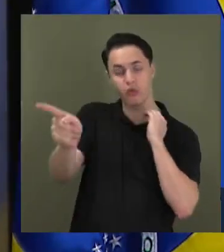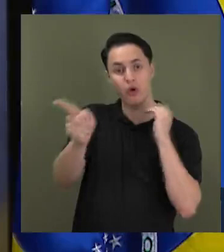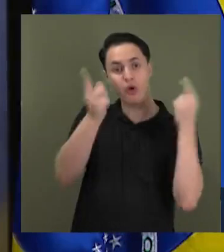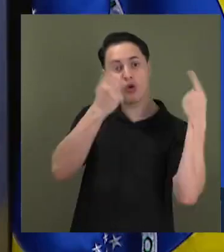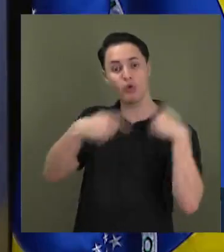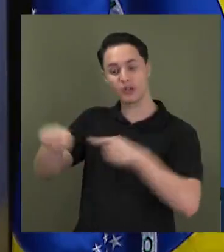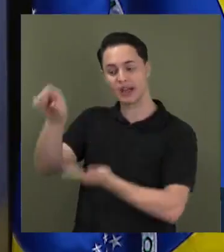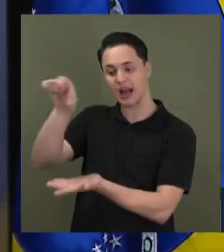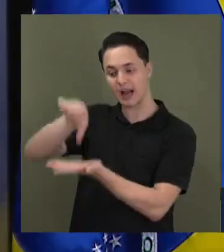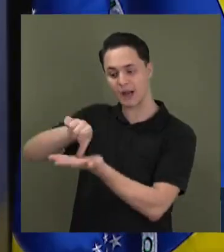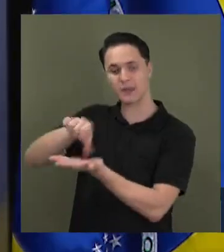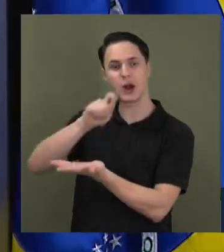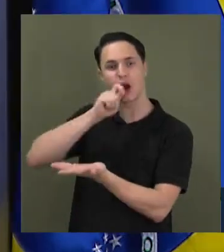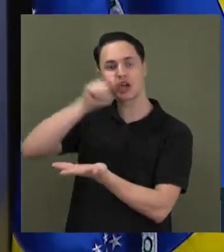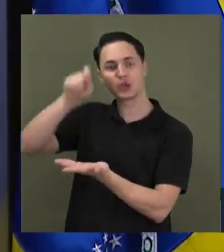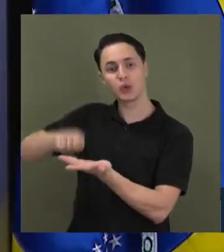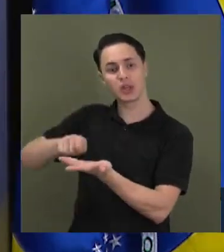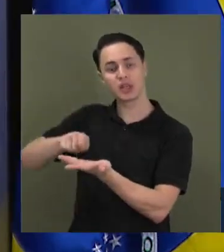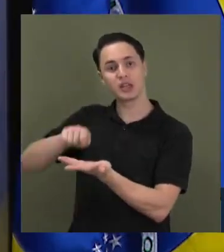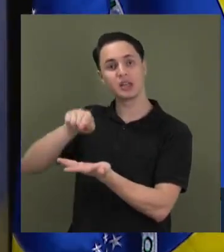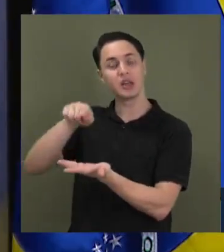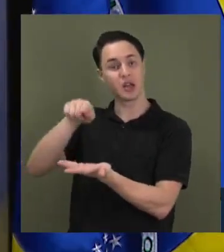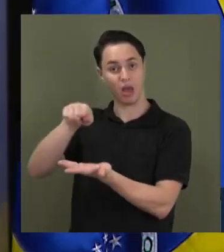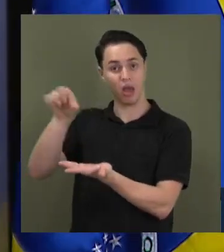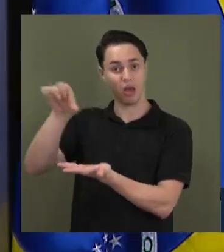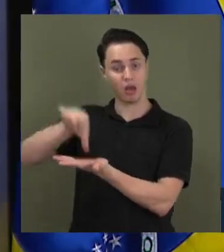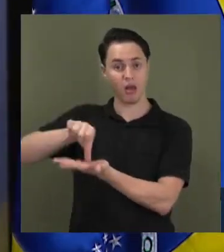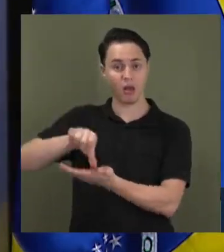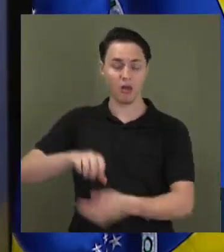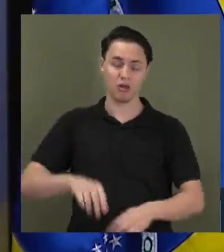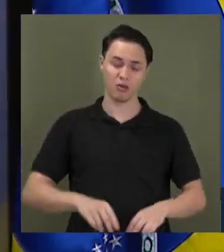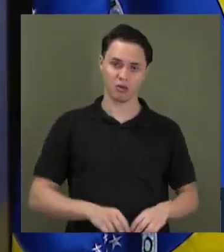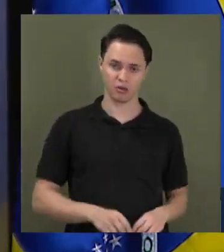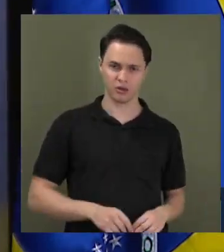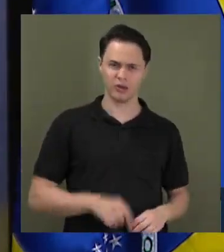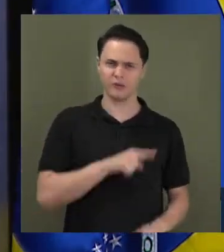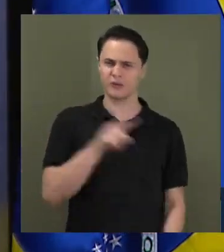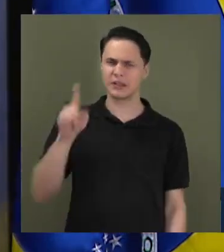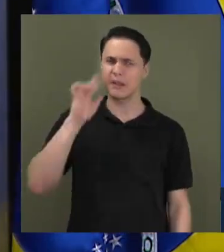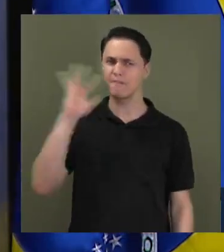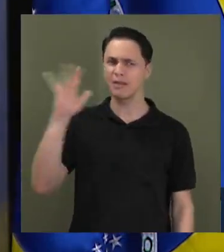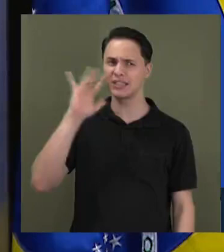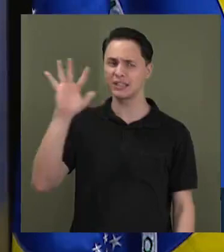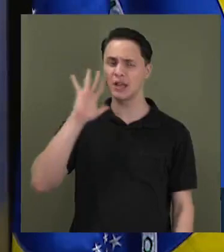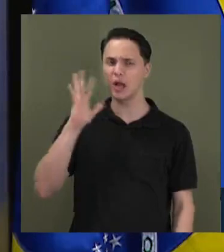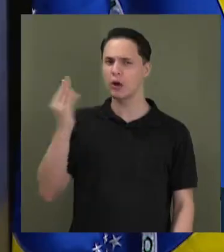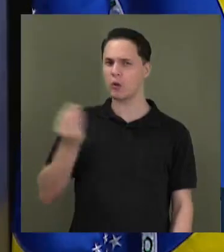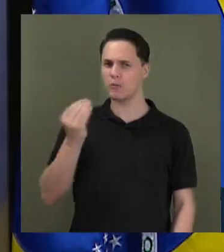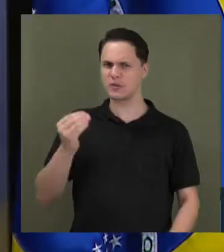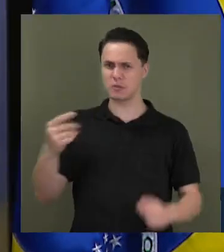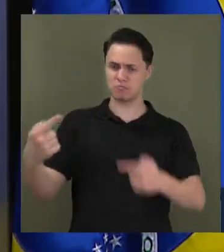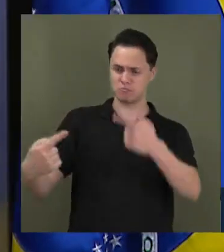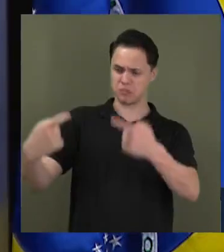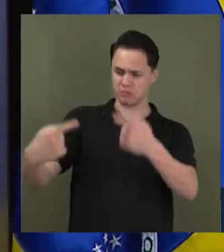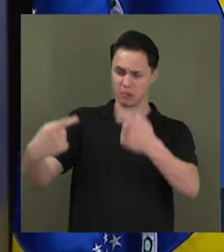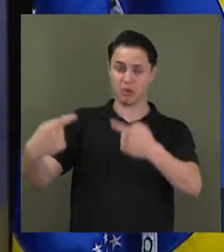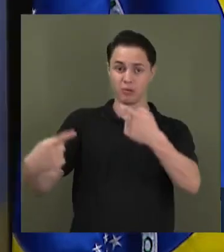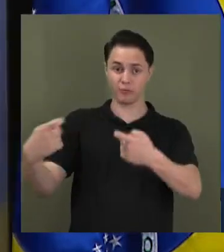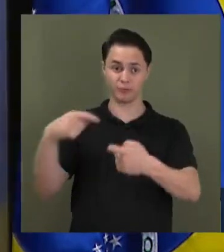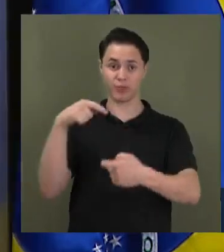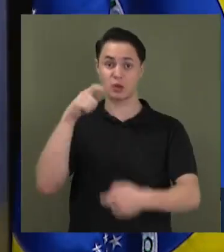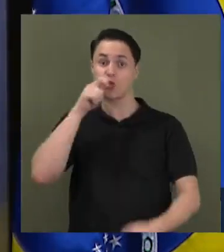capital Kiev, senador Plínio Valério. Para termos uma ideia do impacto social desse conflito, a Ucrânia tem